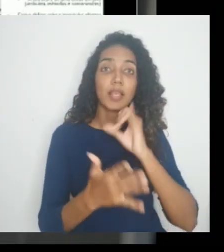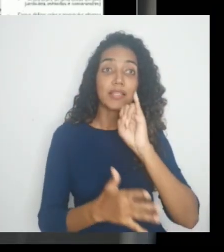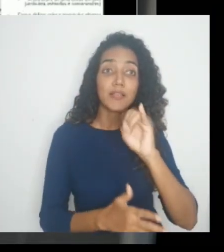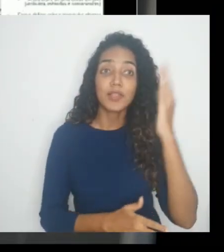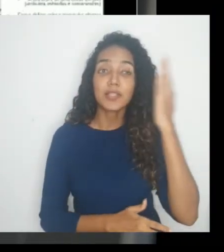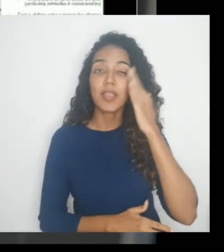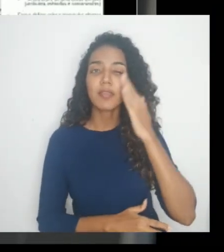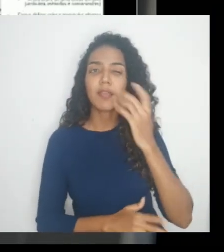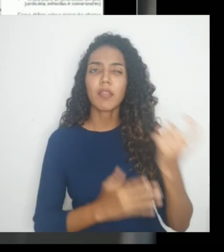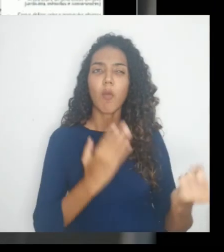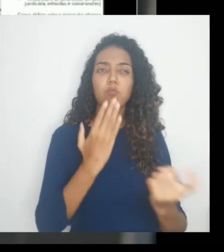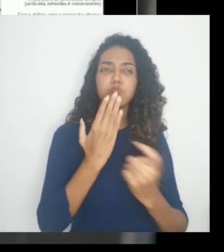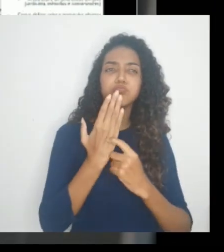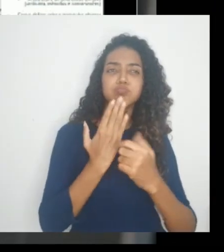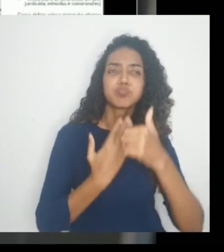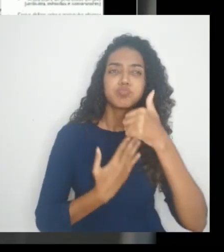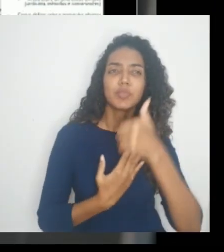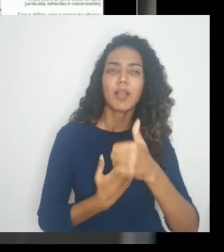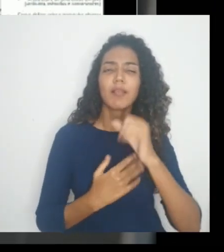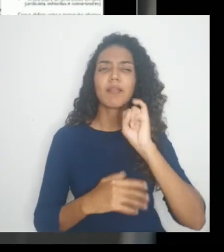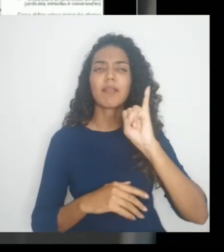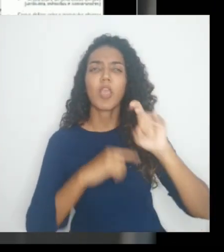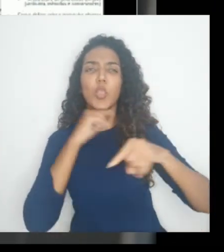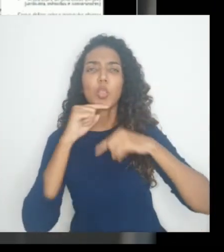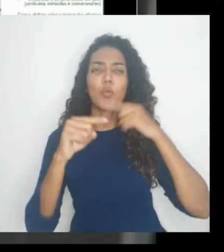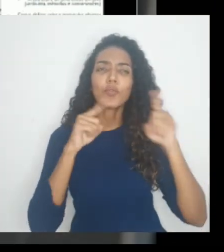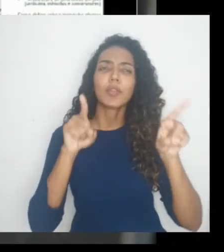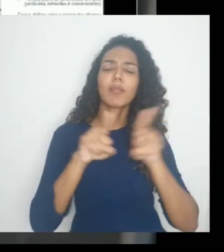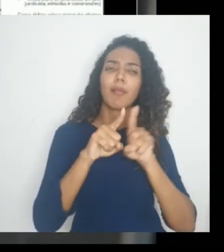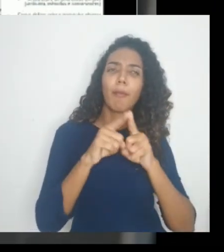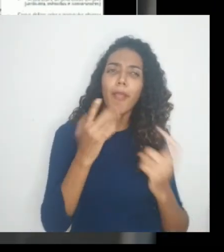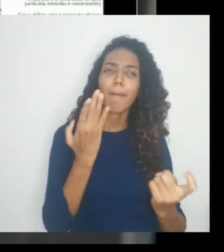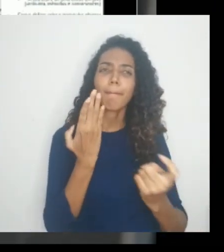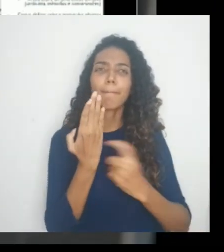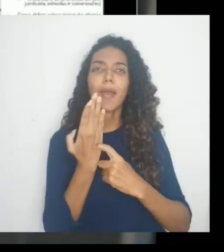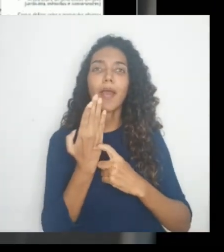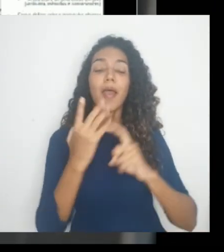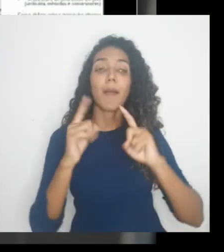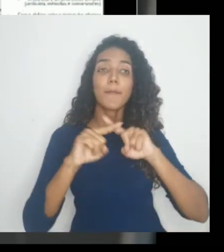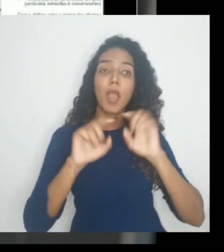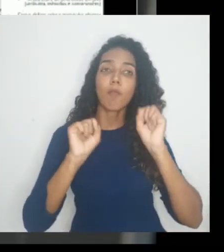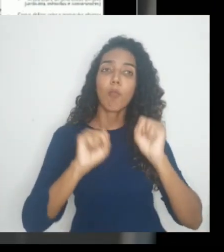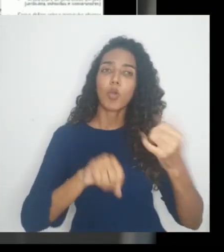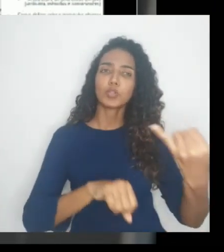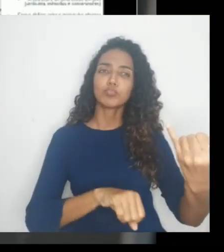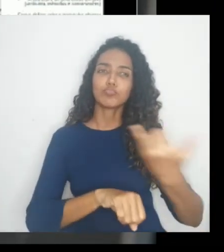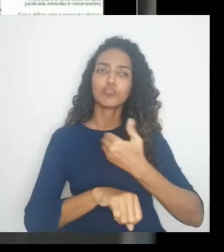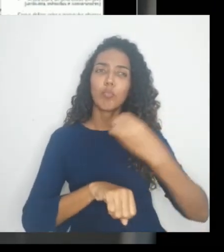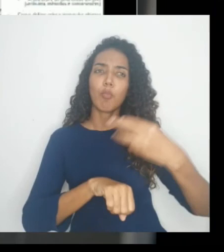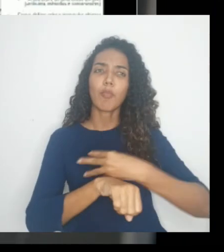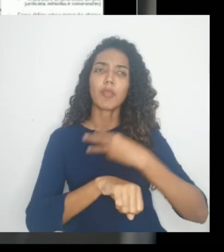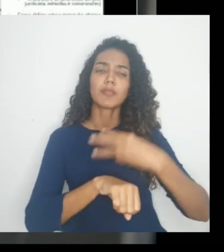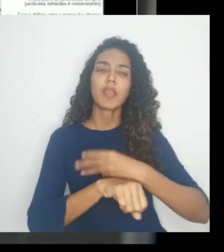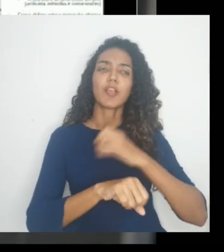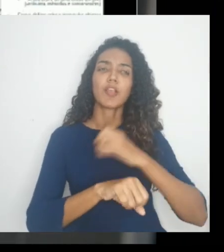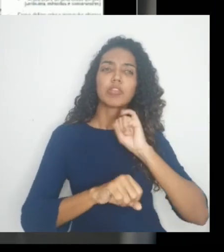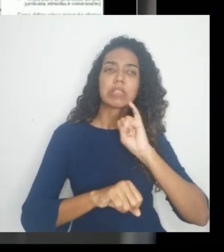alguma dúvida, deixa um like do mesmo jeito, mas fala diretamente com a gente se você tiver qualquer problema. Mas